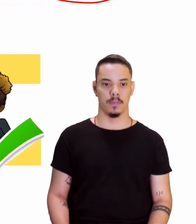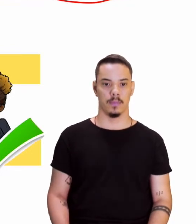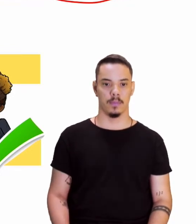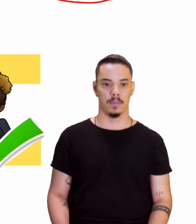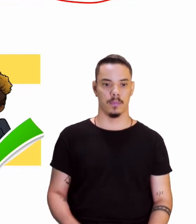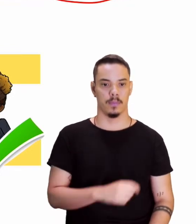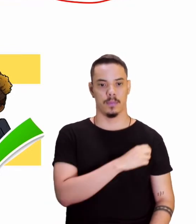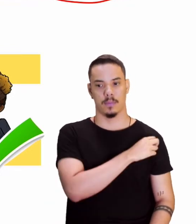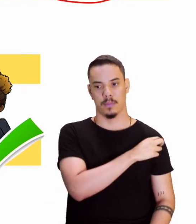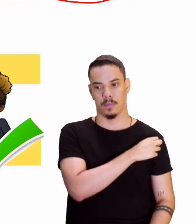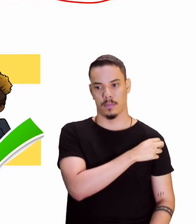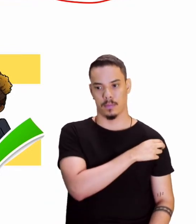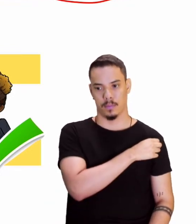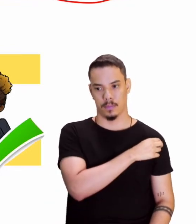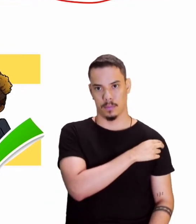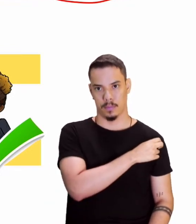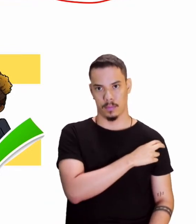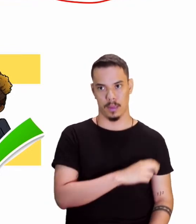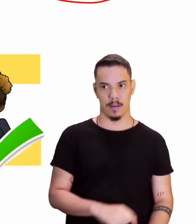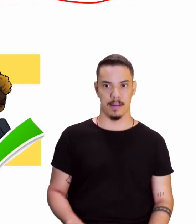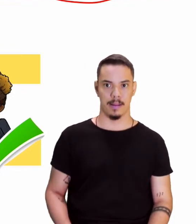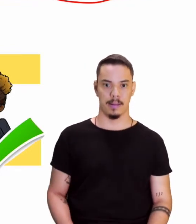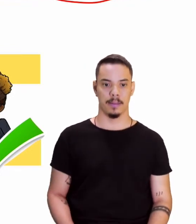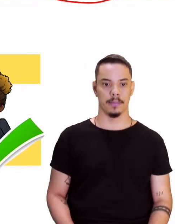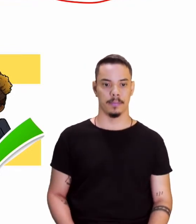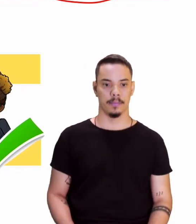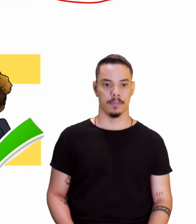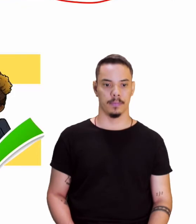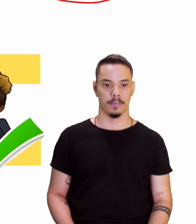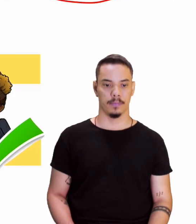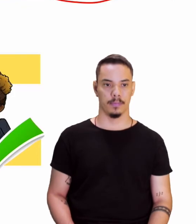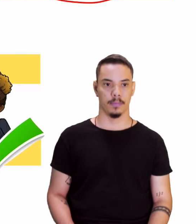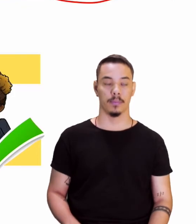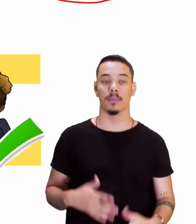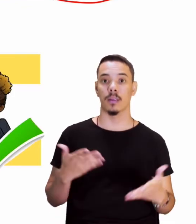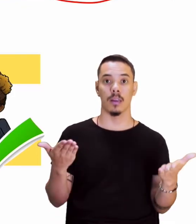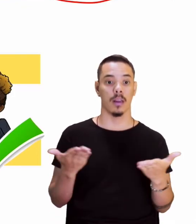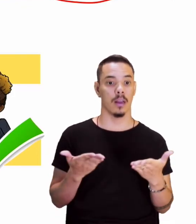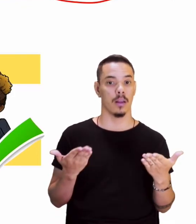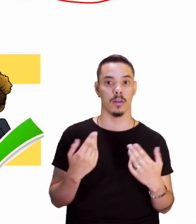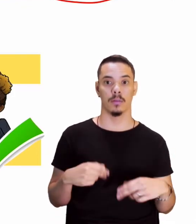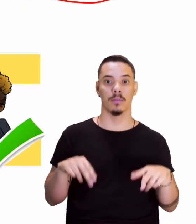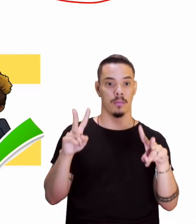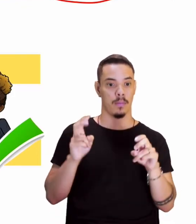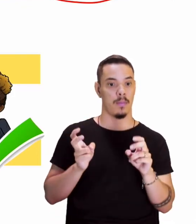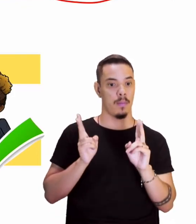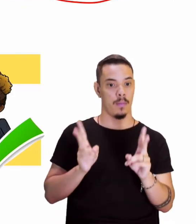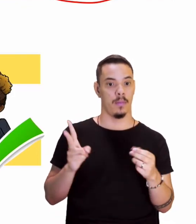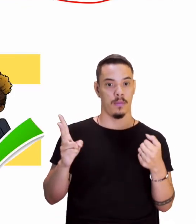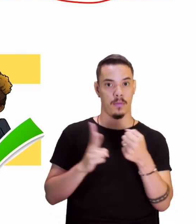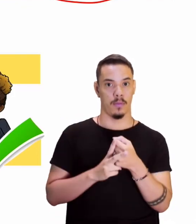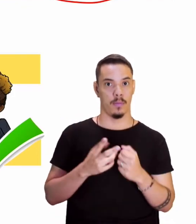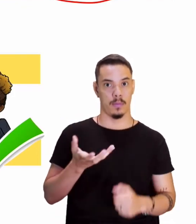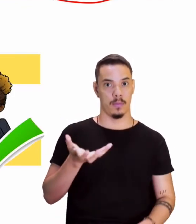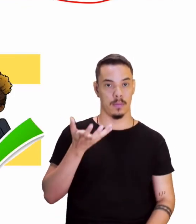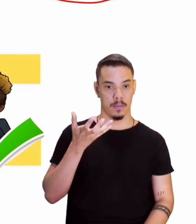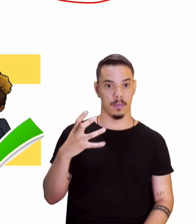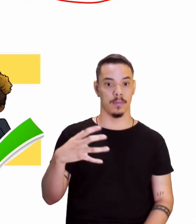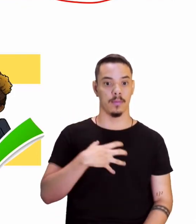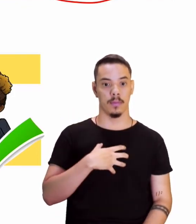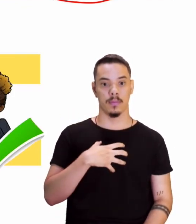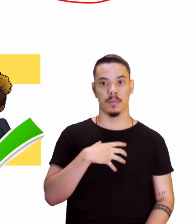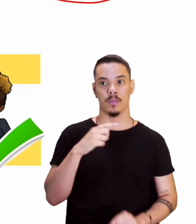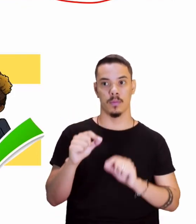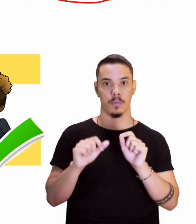transitivo direto, tá bom? Desejar. Agora, no sentido, mesmo o verbo querer, no sentido,